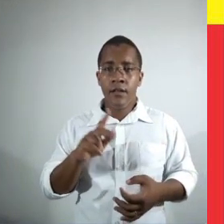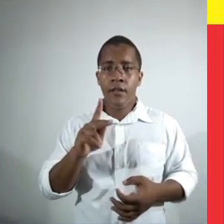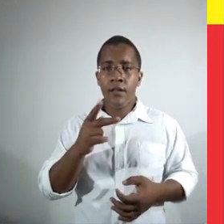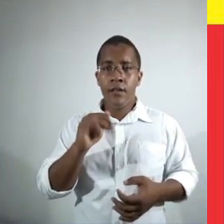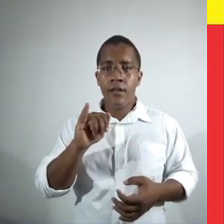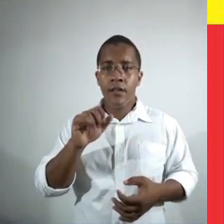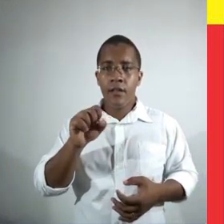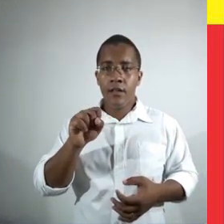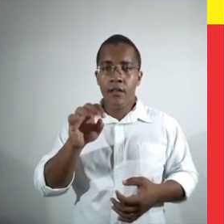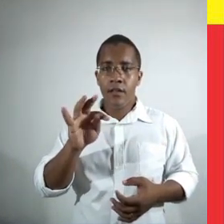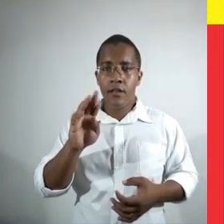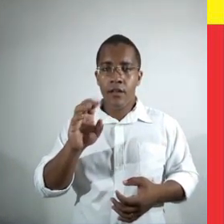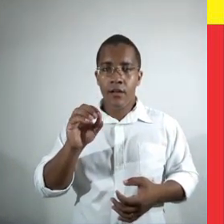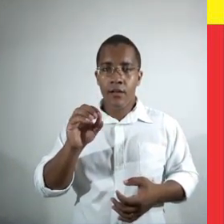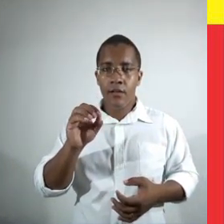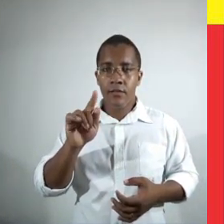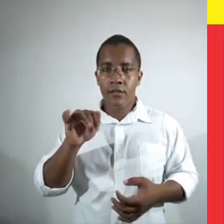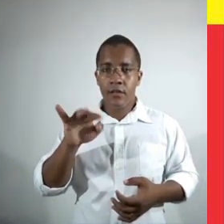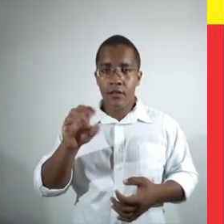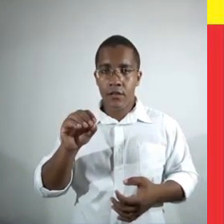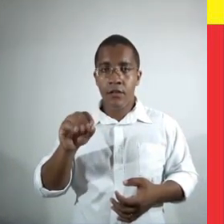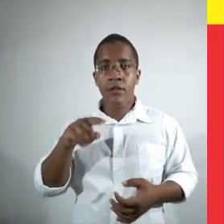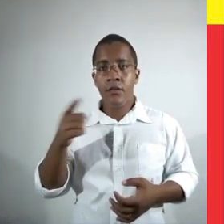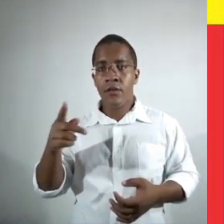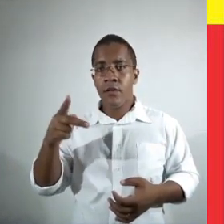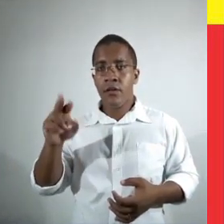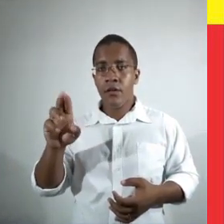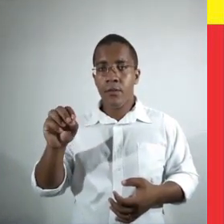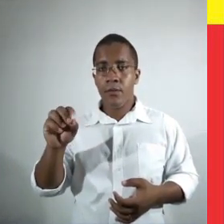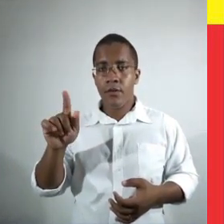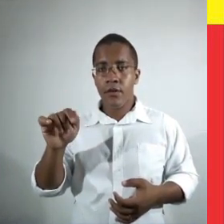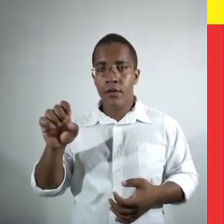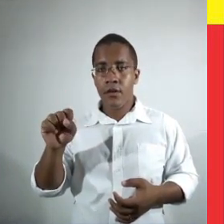a progesterona. Atuam no desenvolvimento das